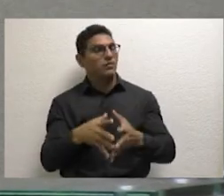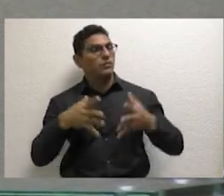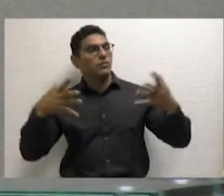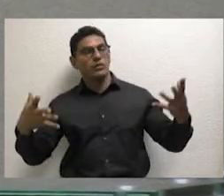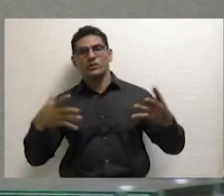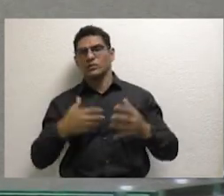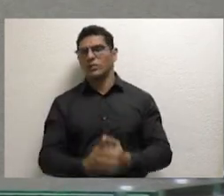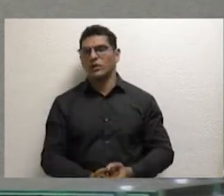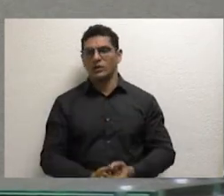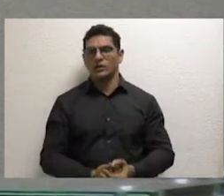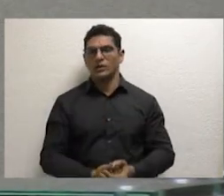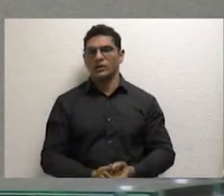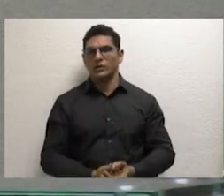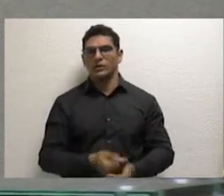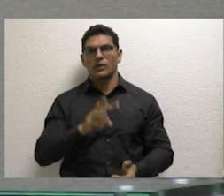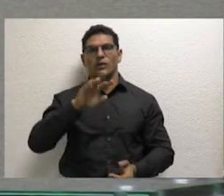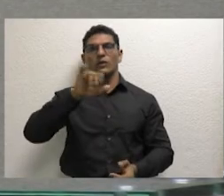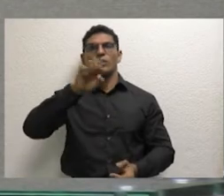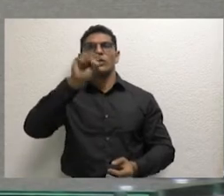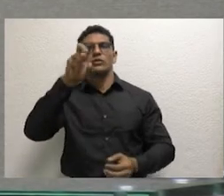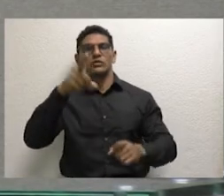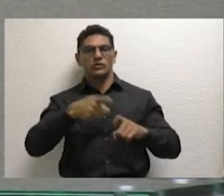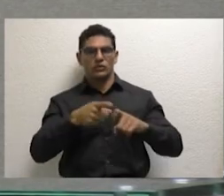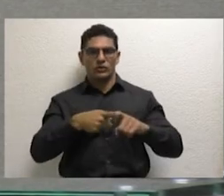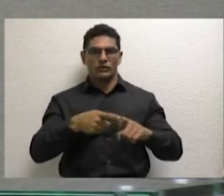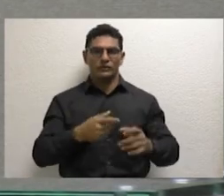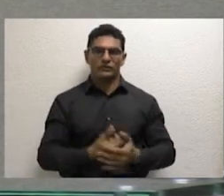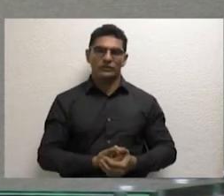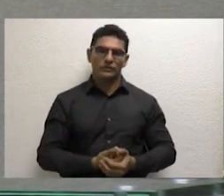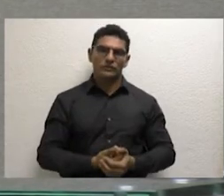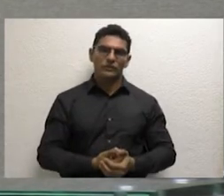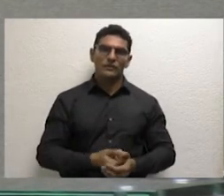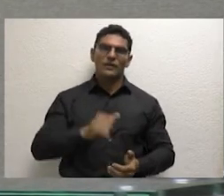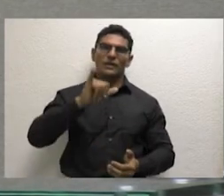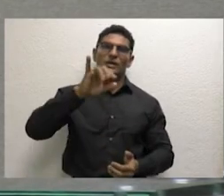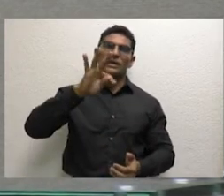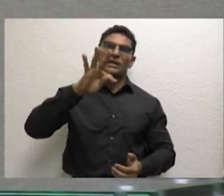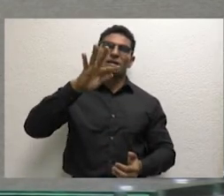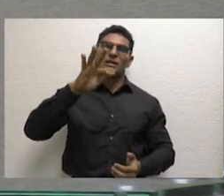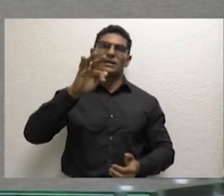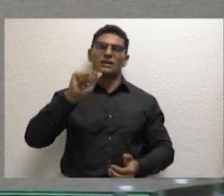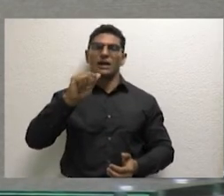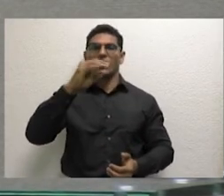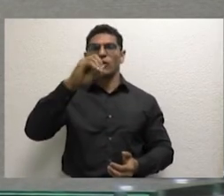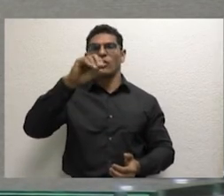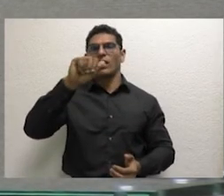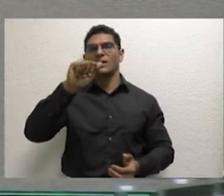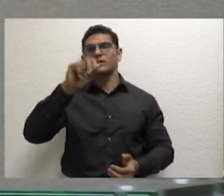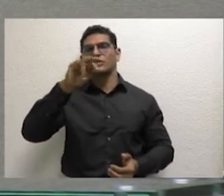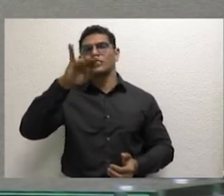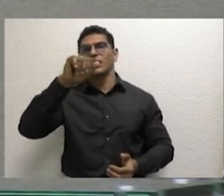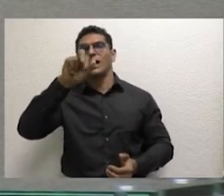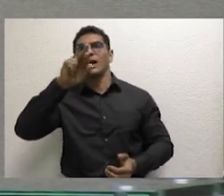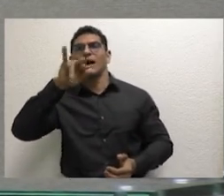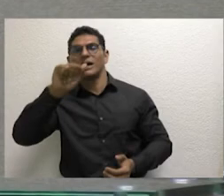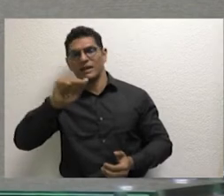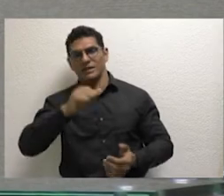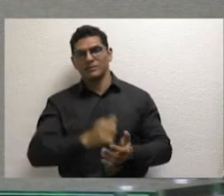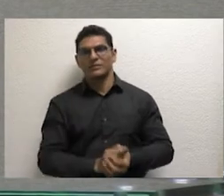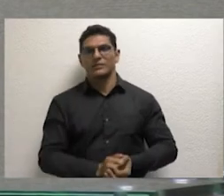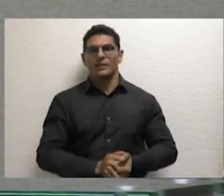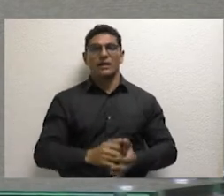doutor Wilson é através de Itacoatiara que pode chegar as grandes